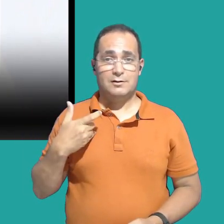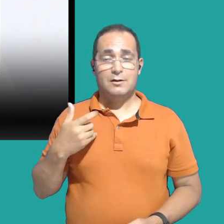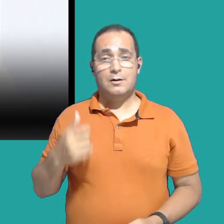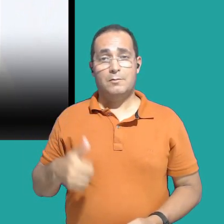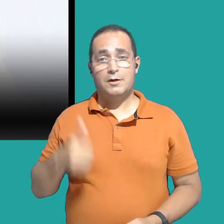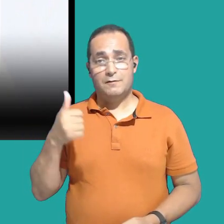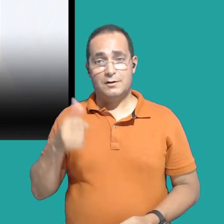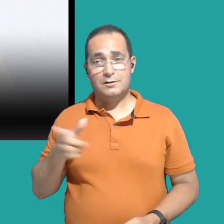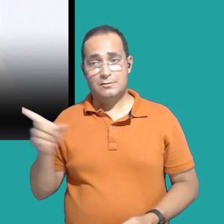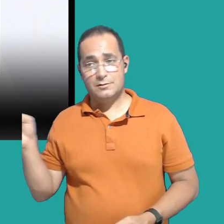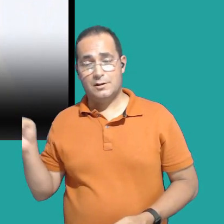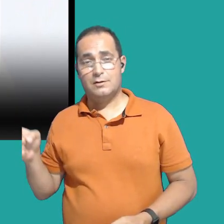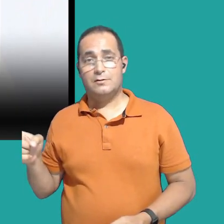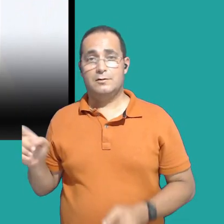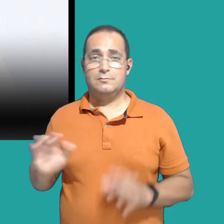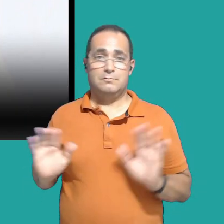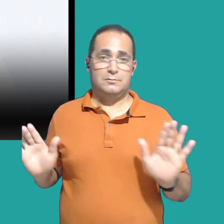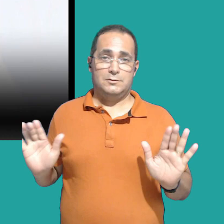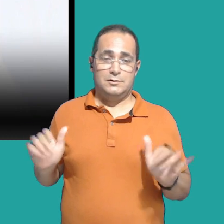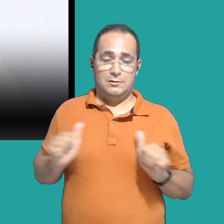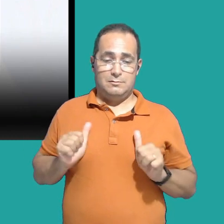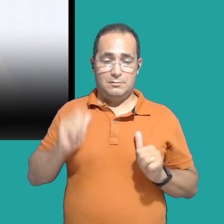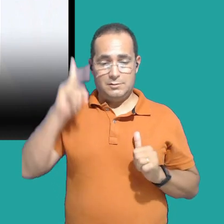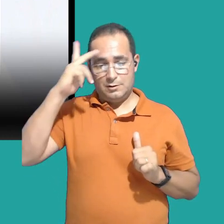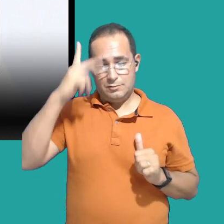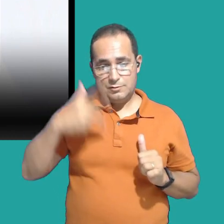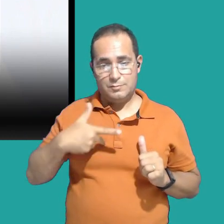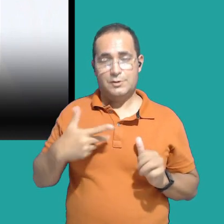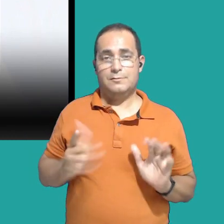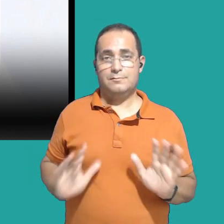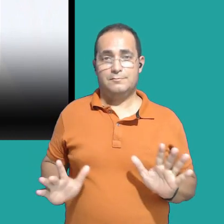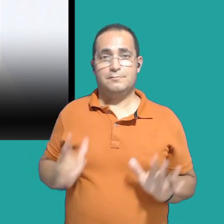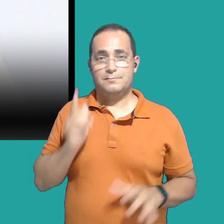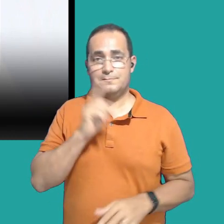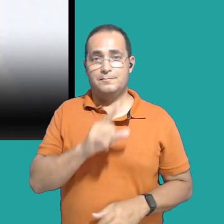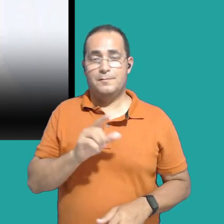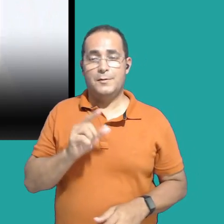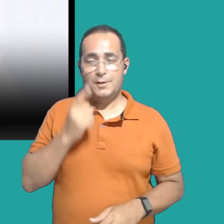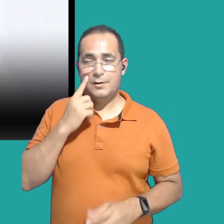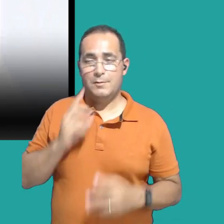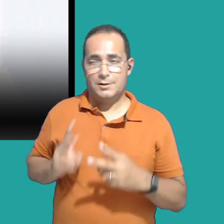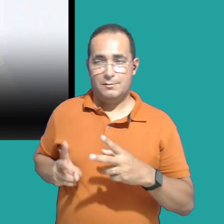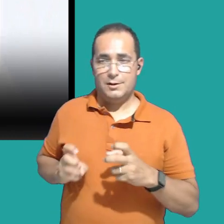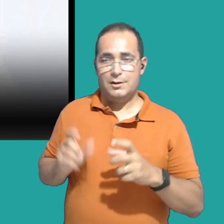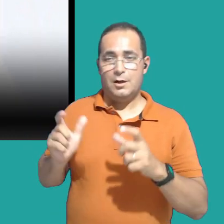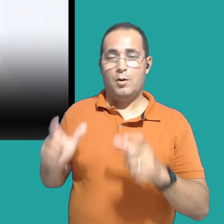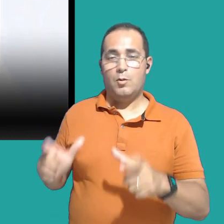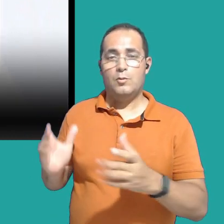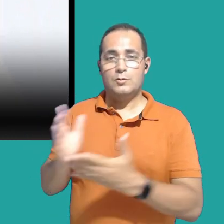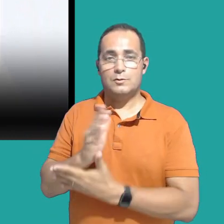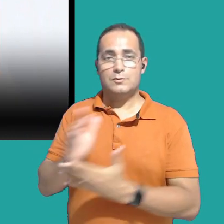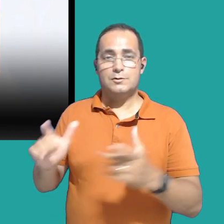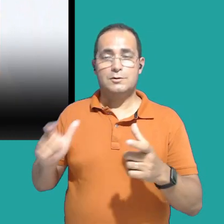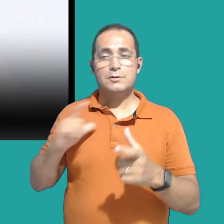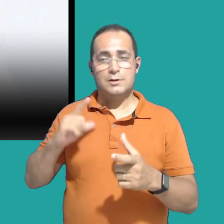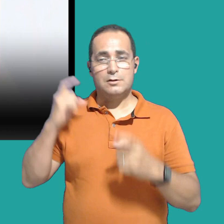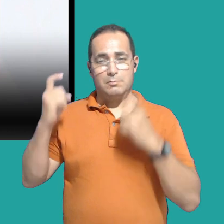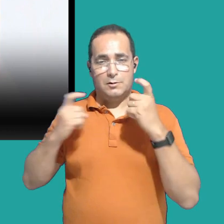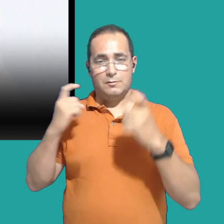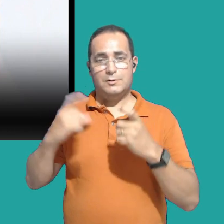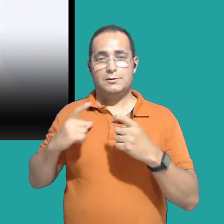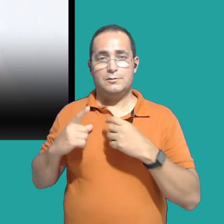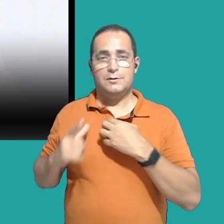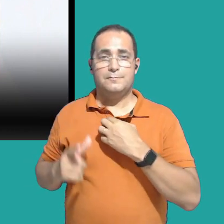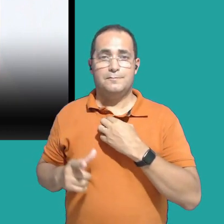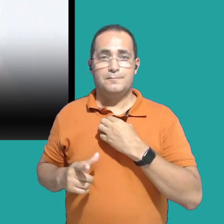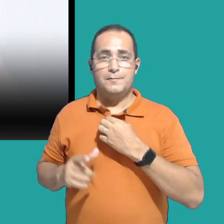senha tal, preferencial tal, né? Exatamente. Já não precisava. Eu tenho visto que alguns estabelecimentos, eles